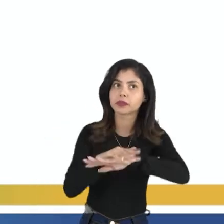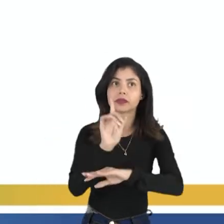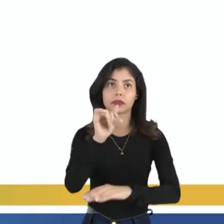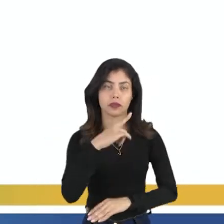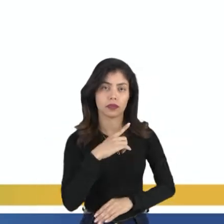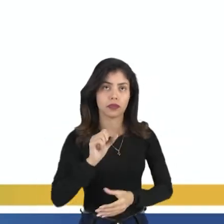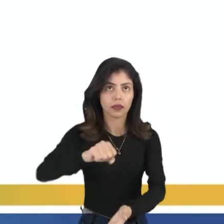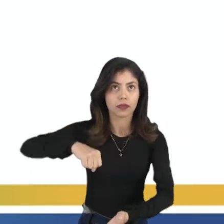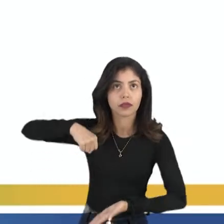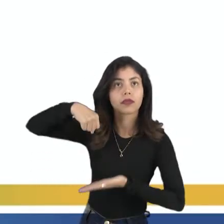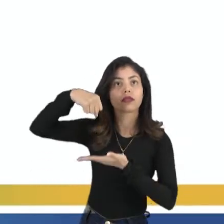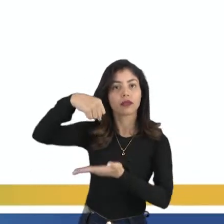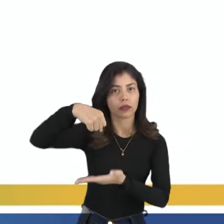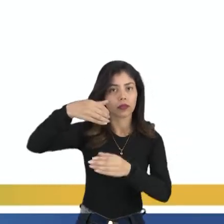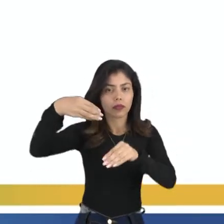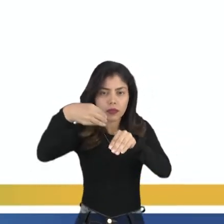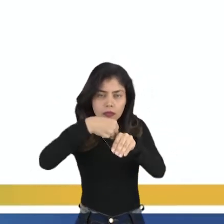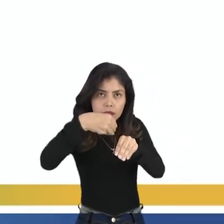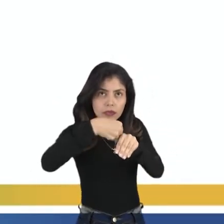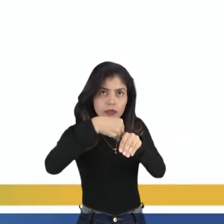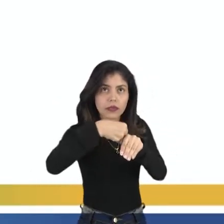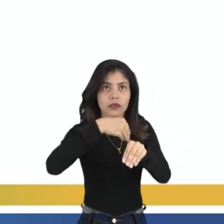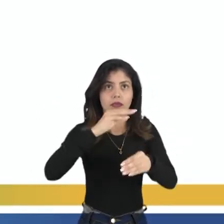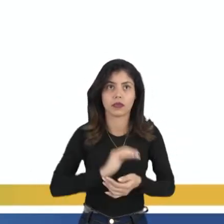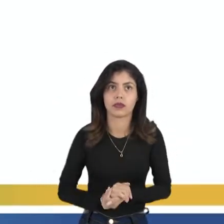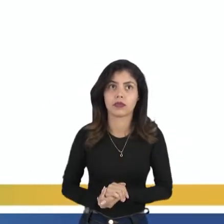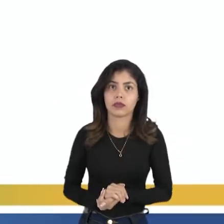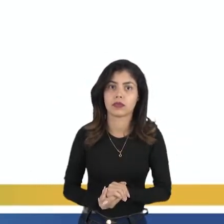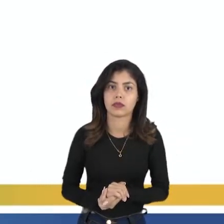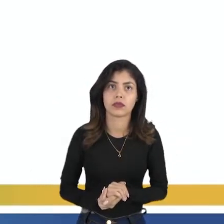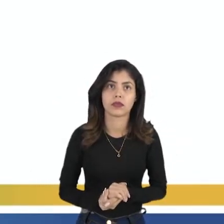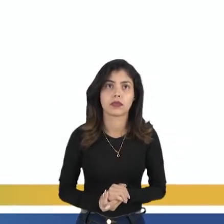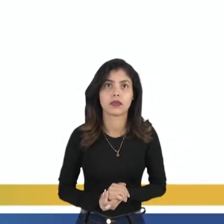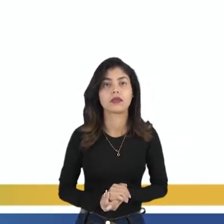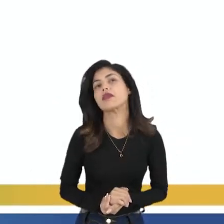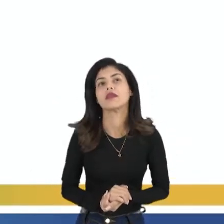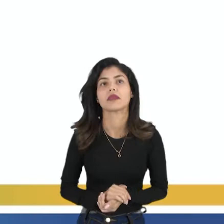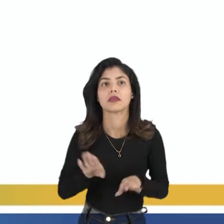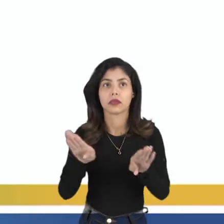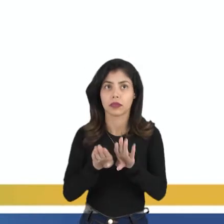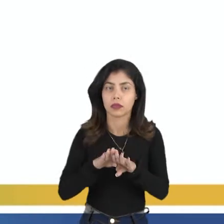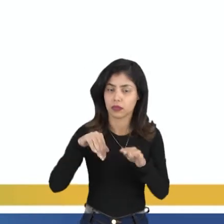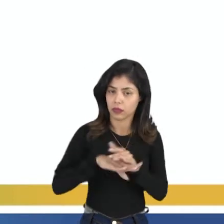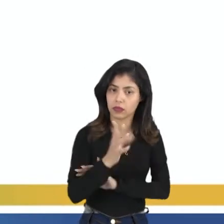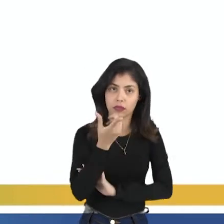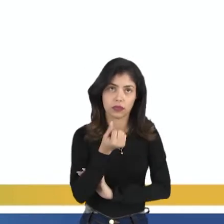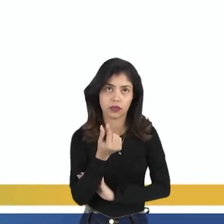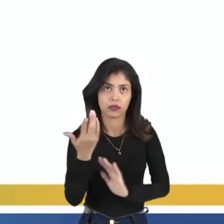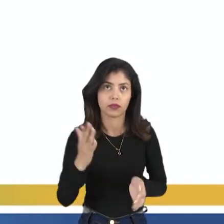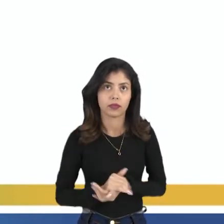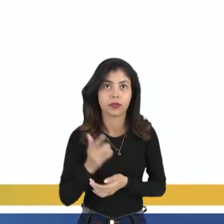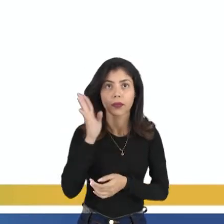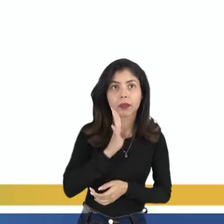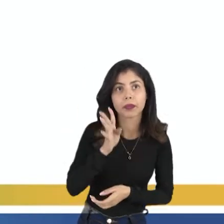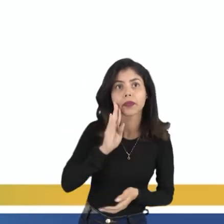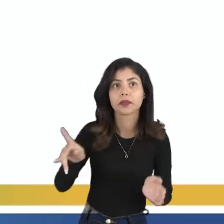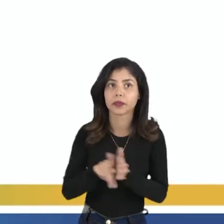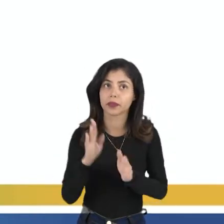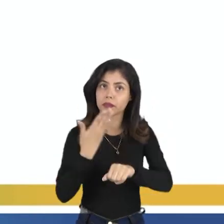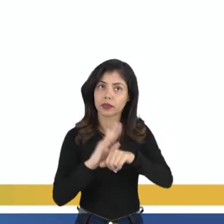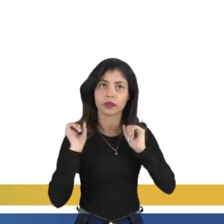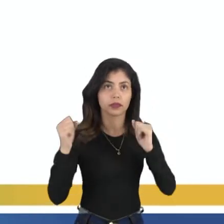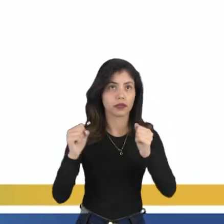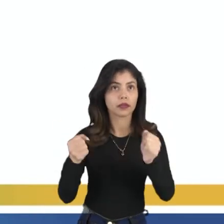deste tênis é que ele tem sacolas, não, bolsos, tá? Para guardar chaves ou dinheiro. São ideais